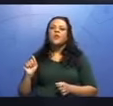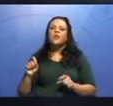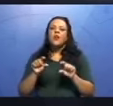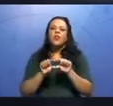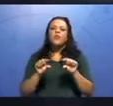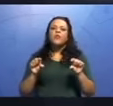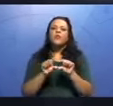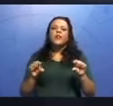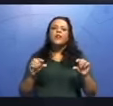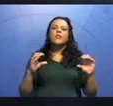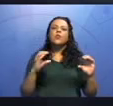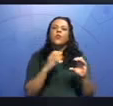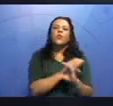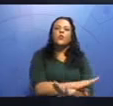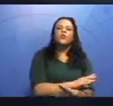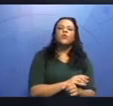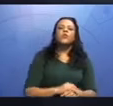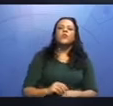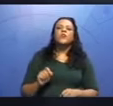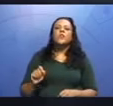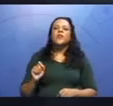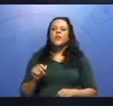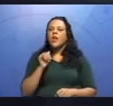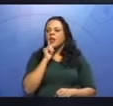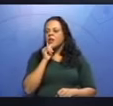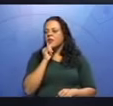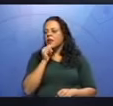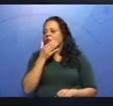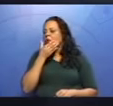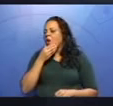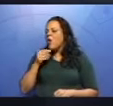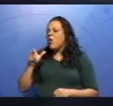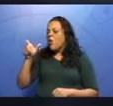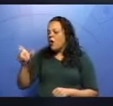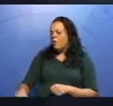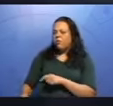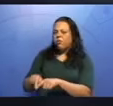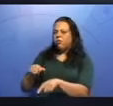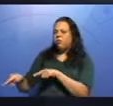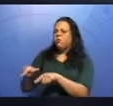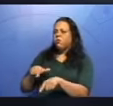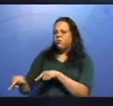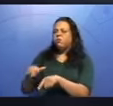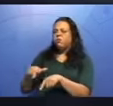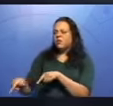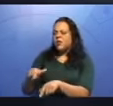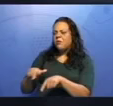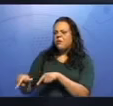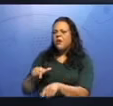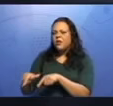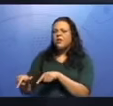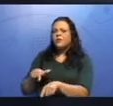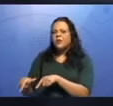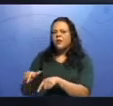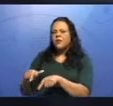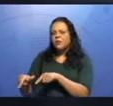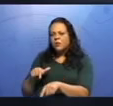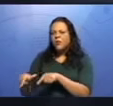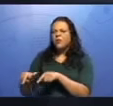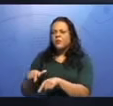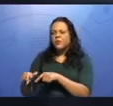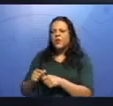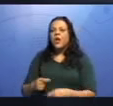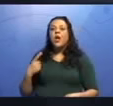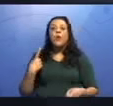O rapaz trabalha muito. O próprio nome também diz. Conclui. Chega a uma conclusão na oração. O rapaz trabalha